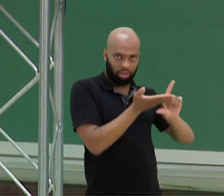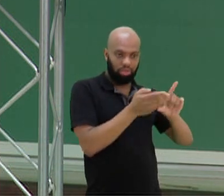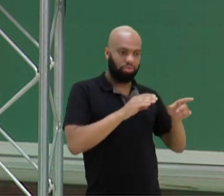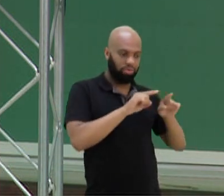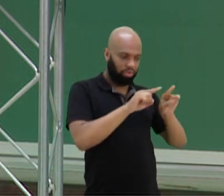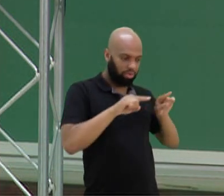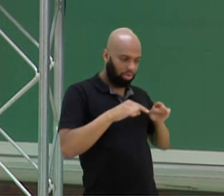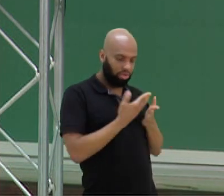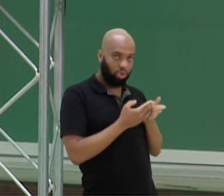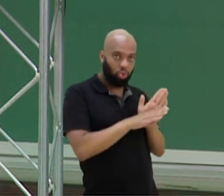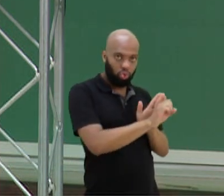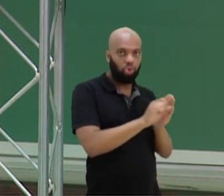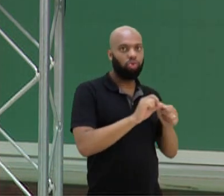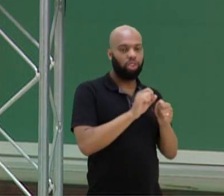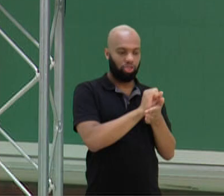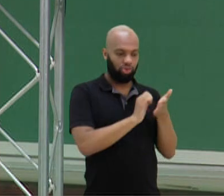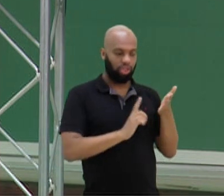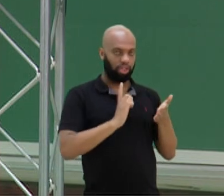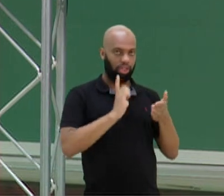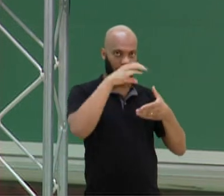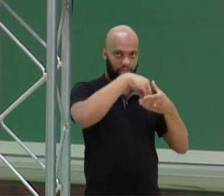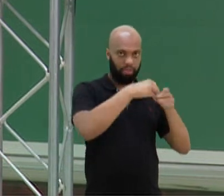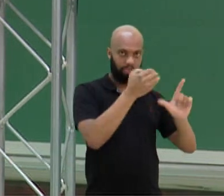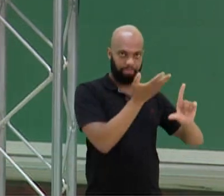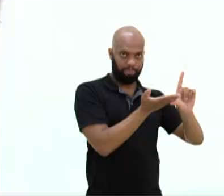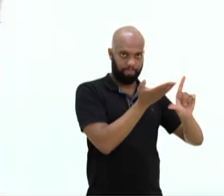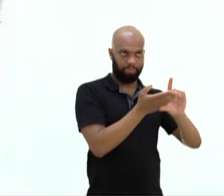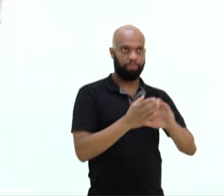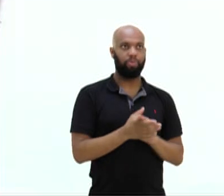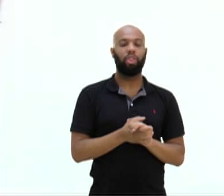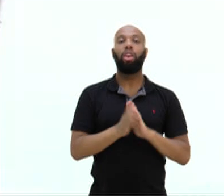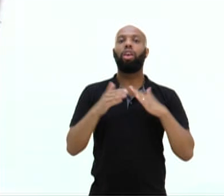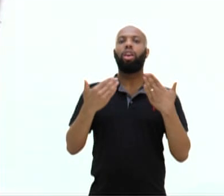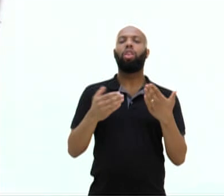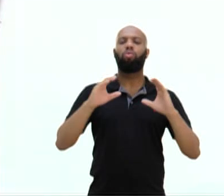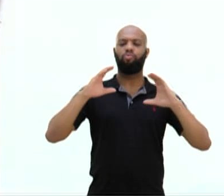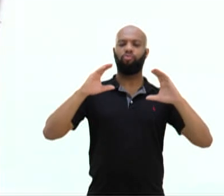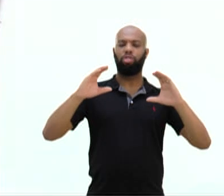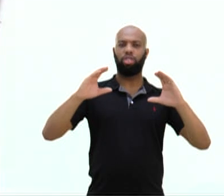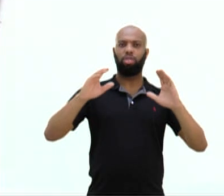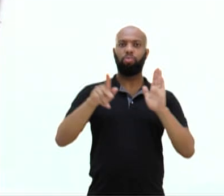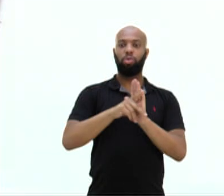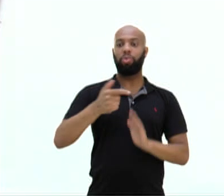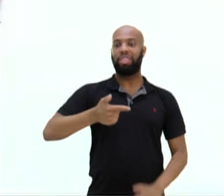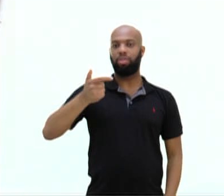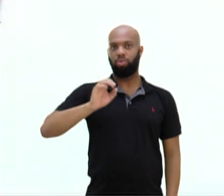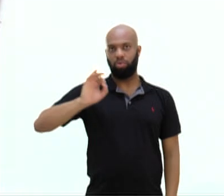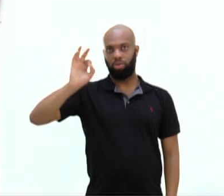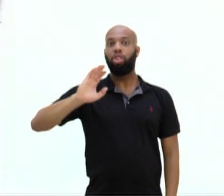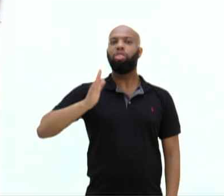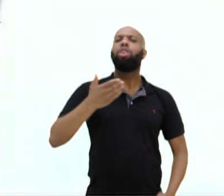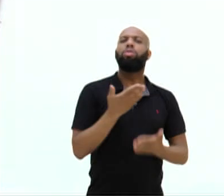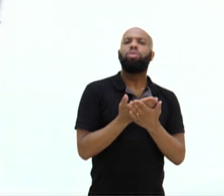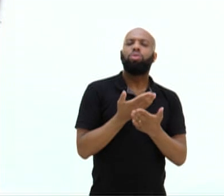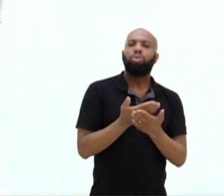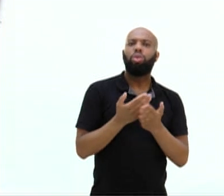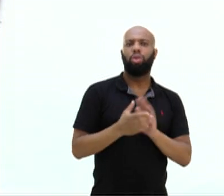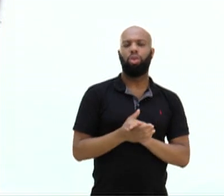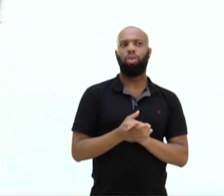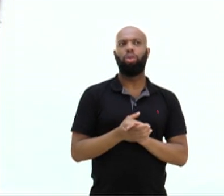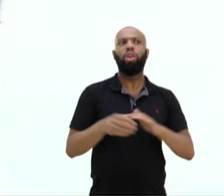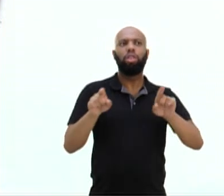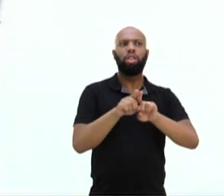as atividades propostas. Função quadrática, para lembrar, nós já vimos o modelo de função,